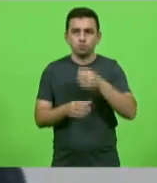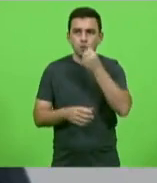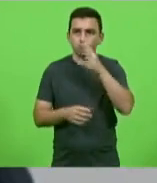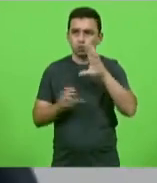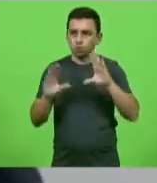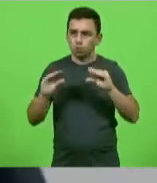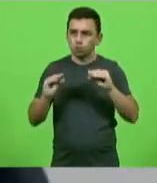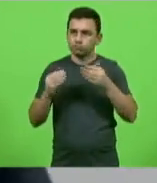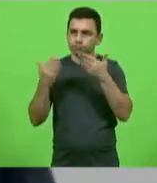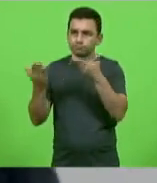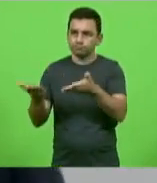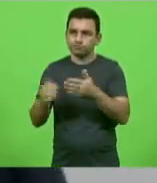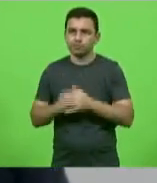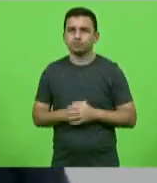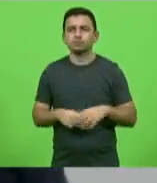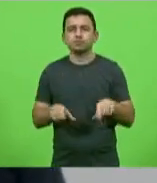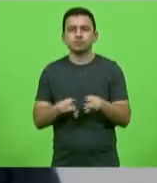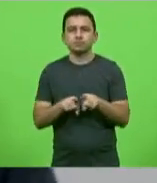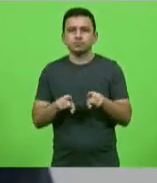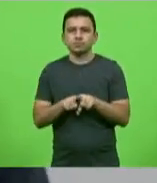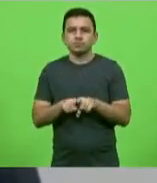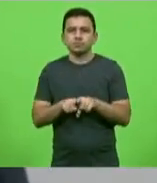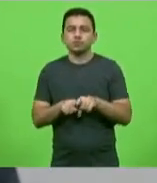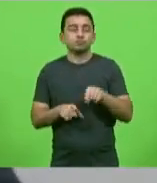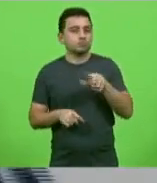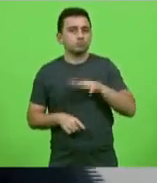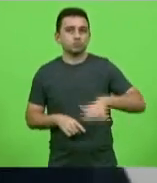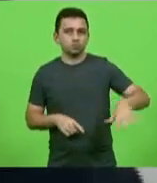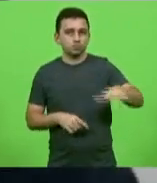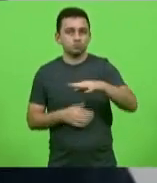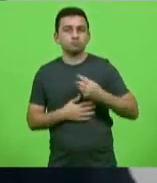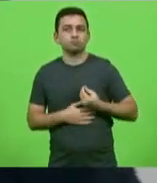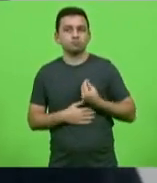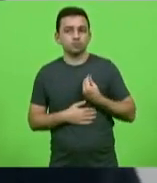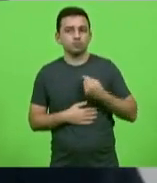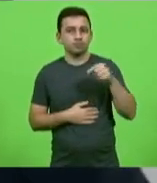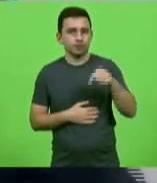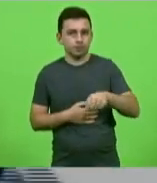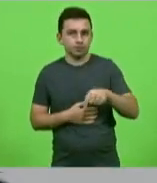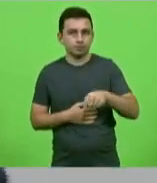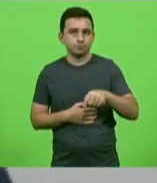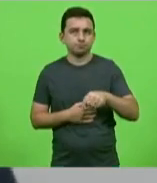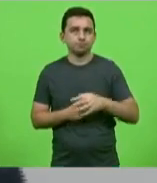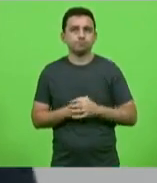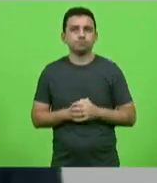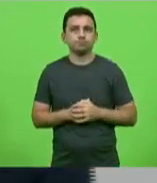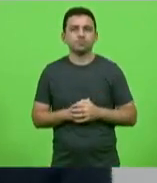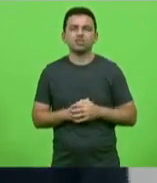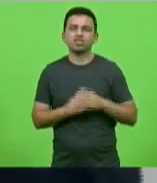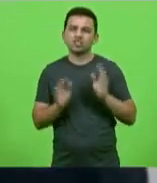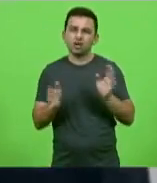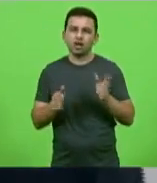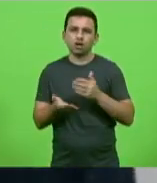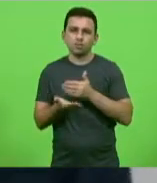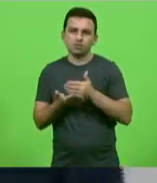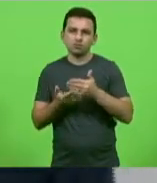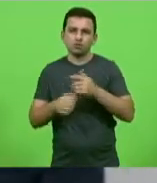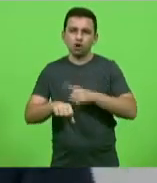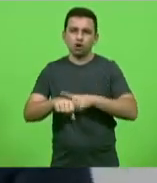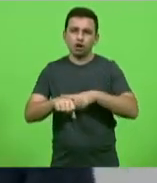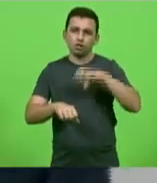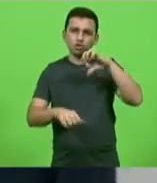Excelência, como também assim o faço a todos os integrantes do nosso tribunal, que estamos desde as 9 horas da